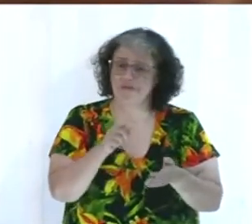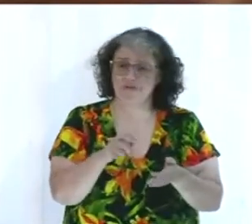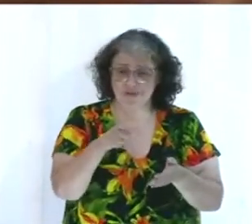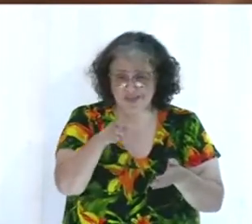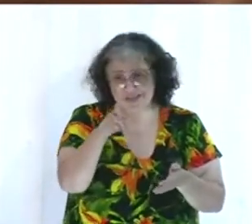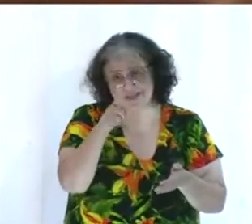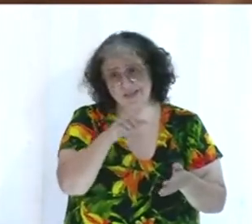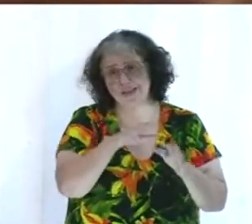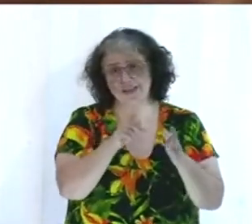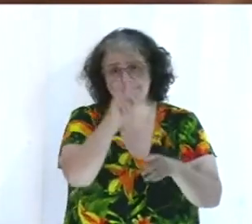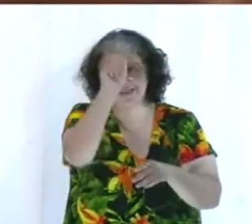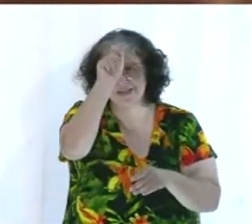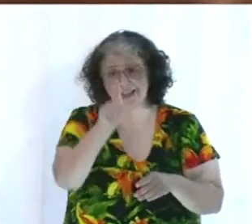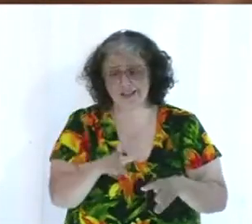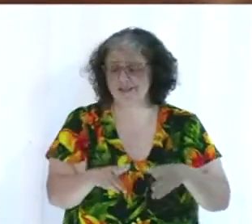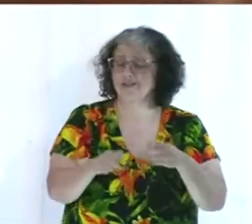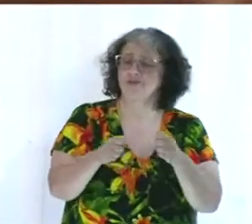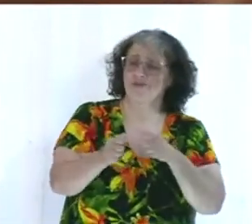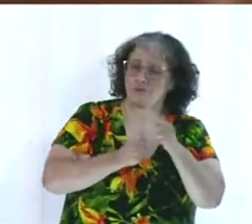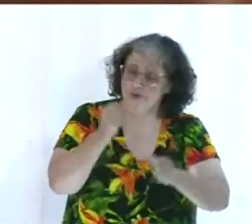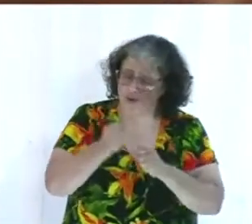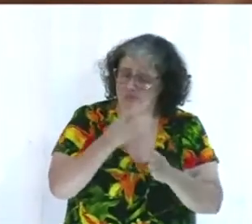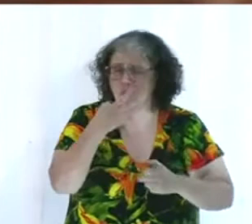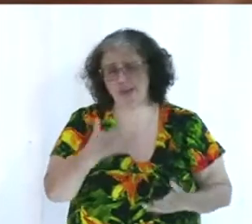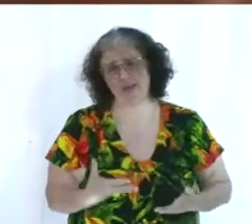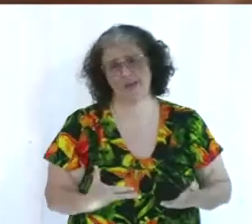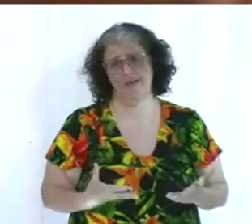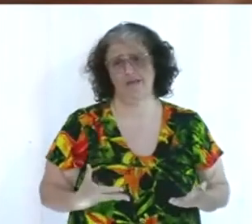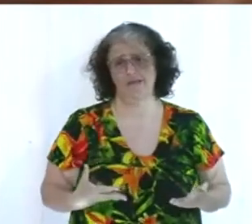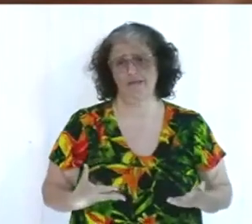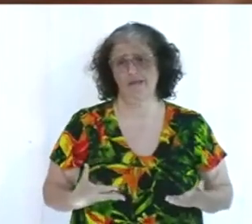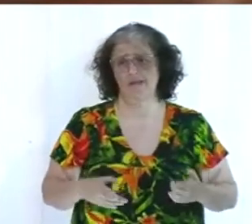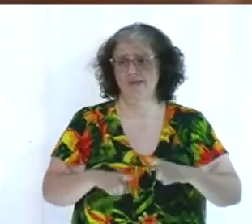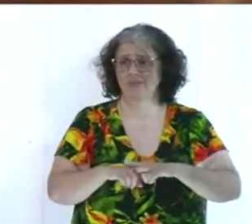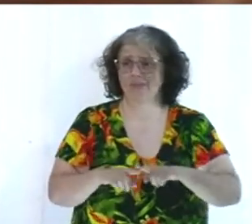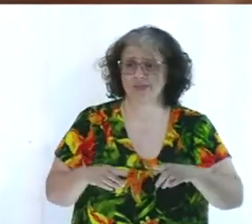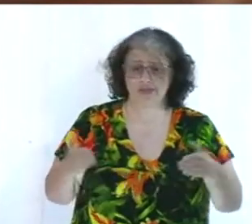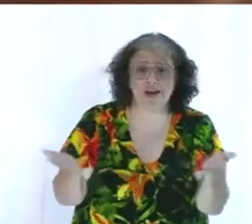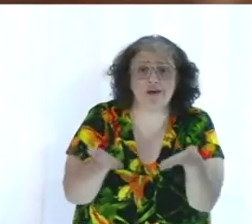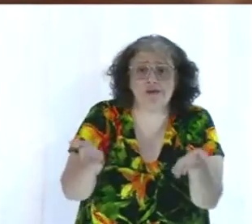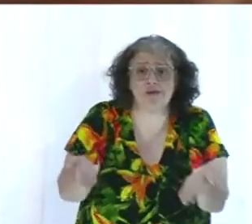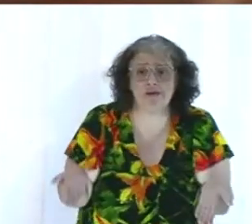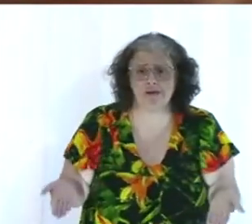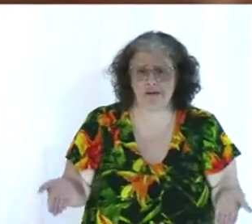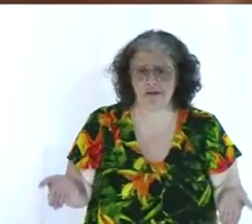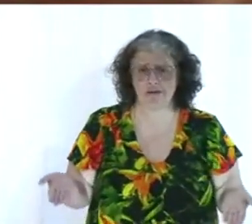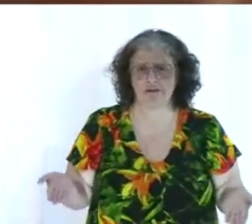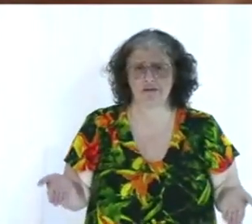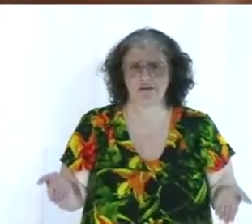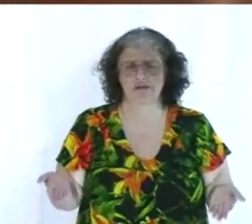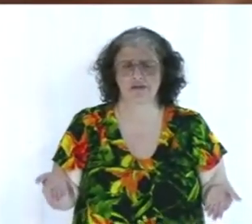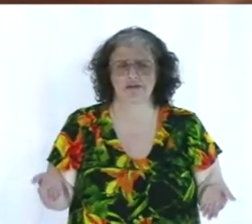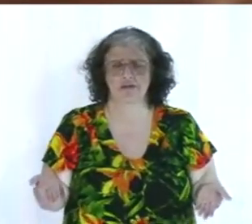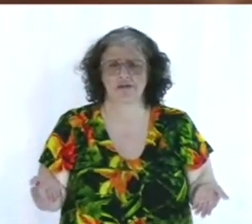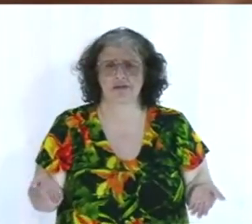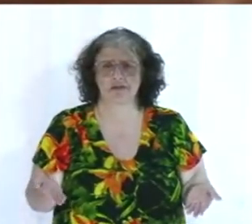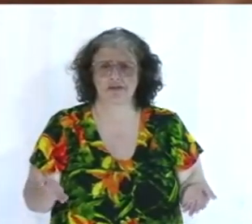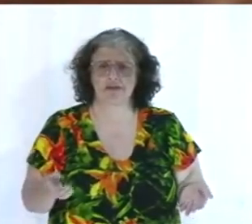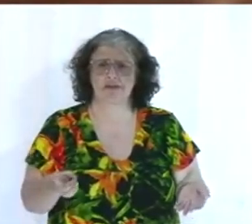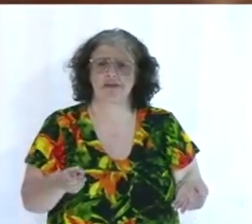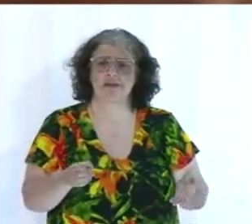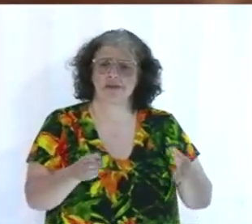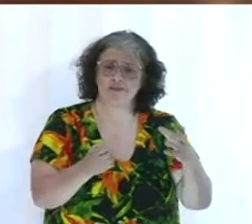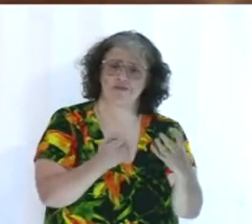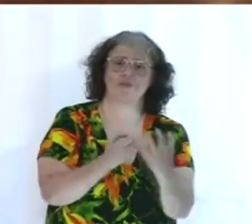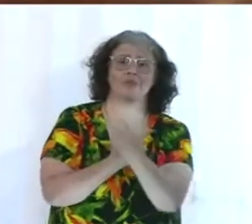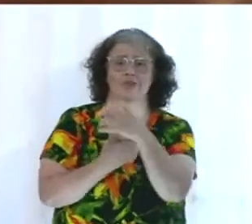vocês agora mudaram tão rápido assim? Vocês estavam andando E é interessante que ele vai ter que trabalhar a questão da lei.